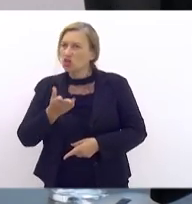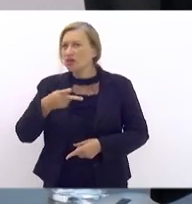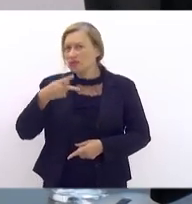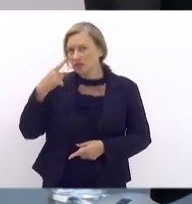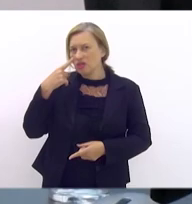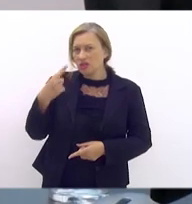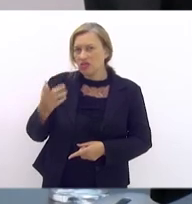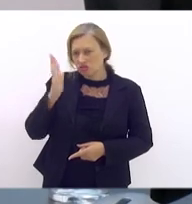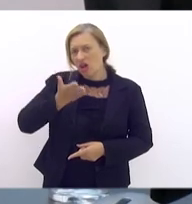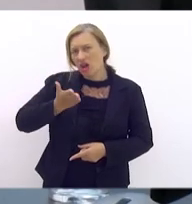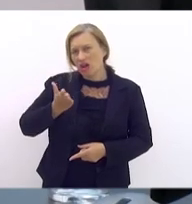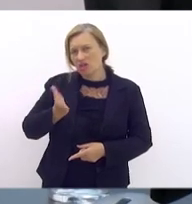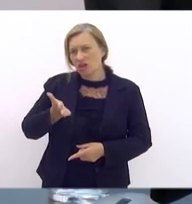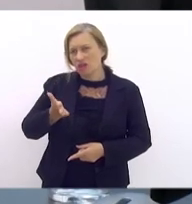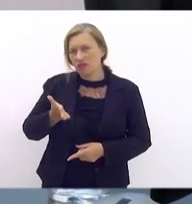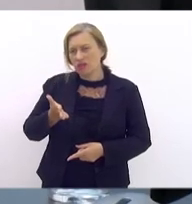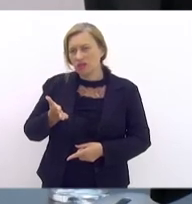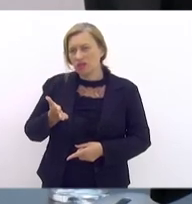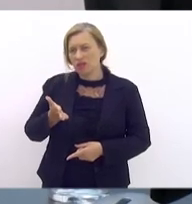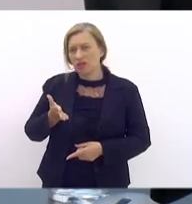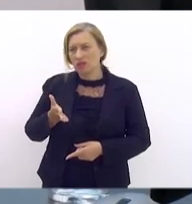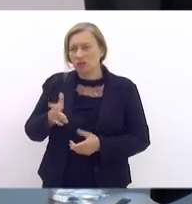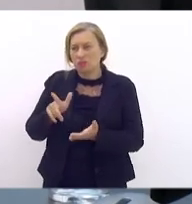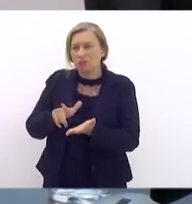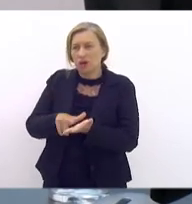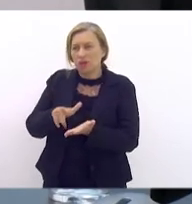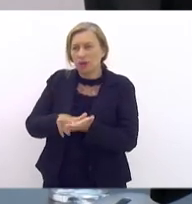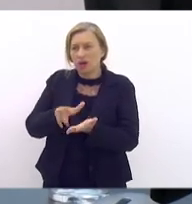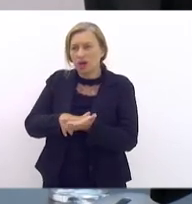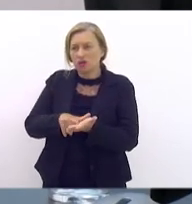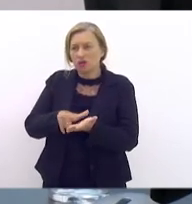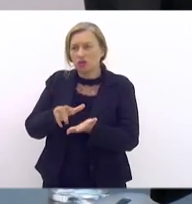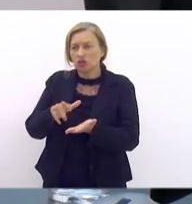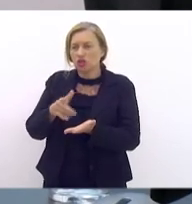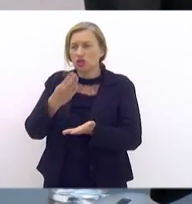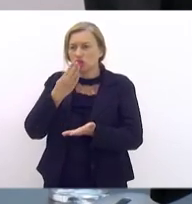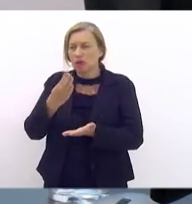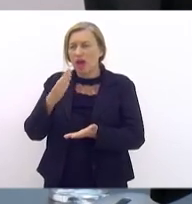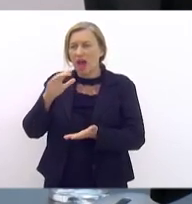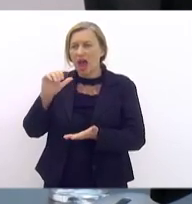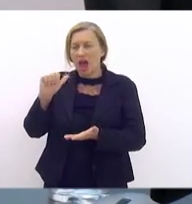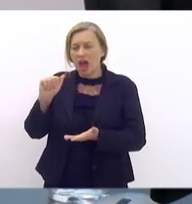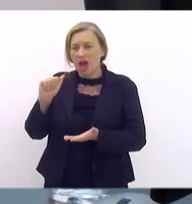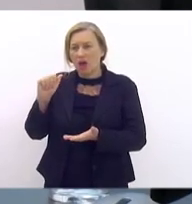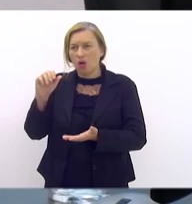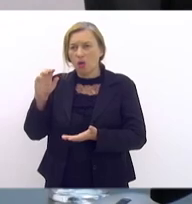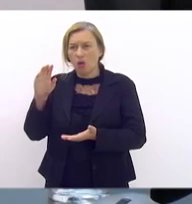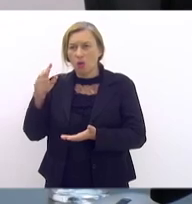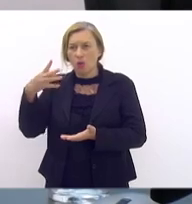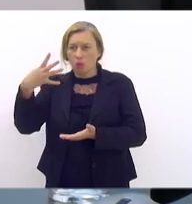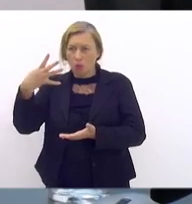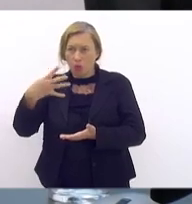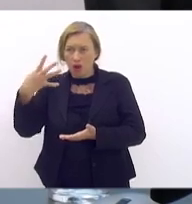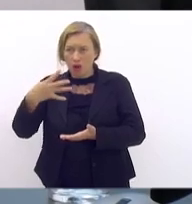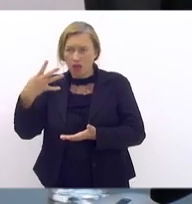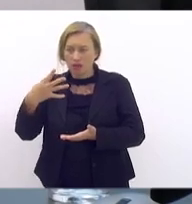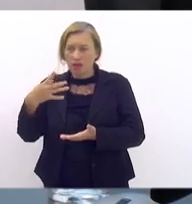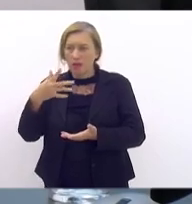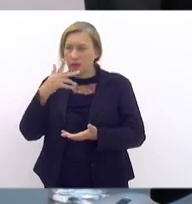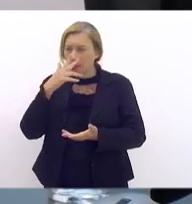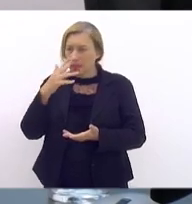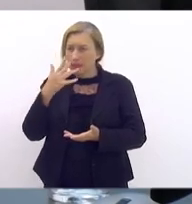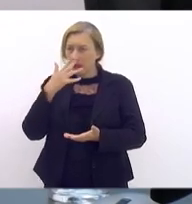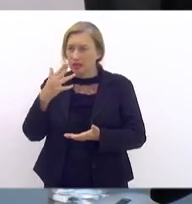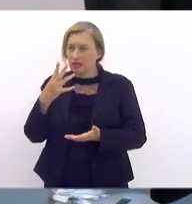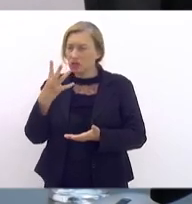um uma um uma folha tipo A4 eh como se fosse uma fotocópia era